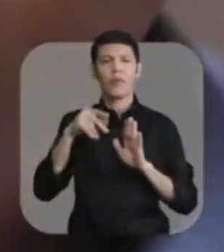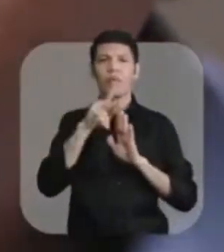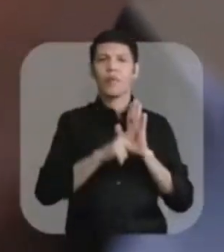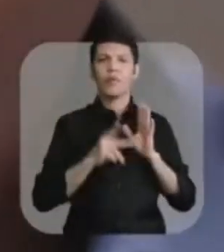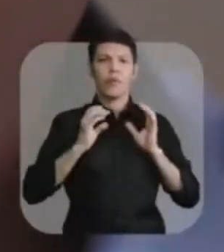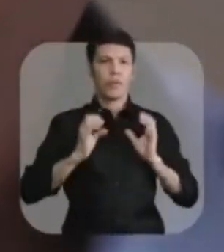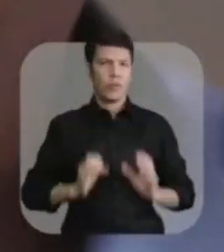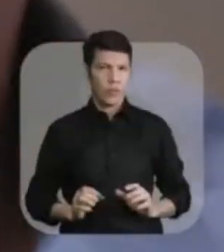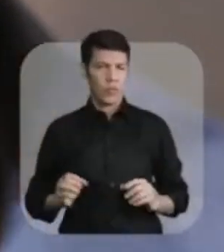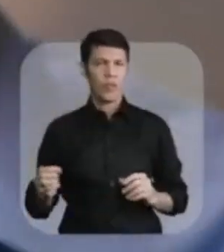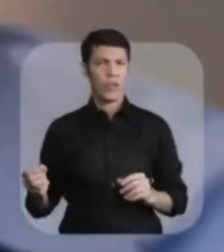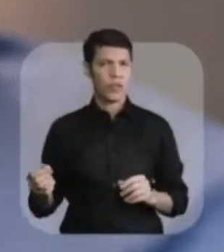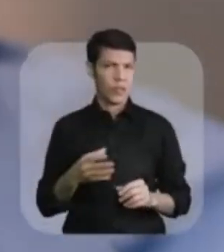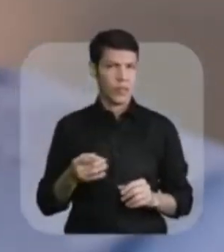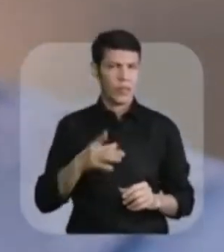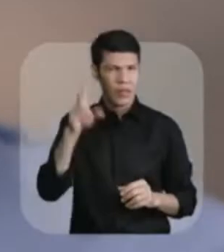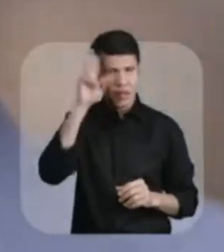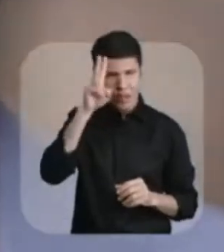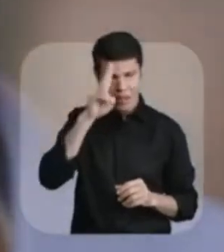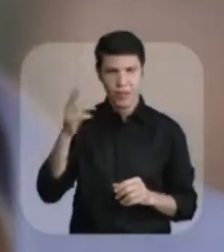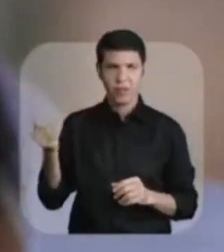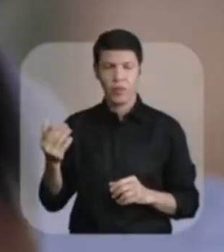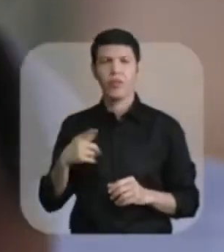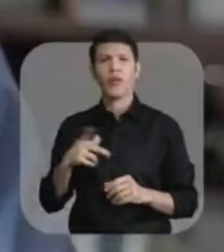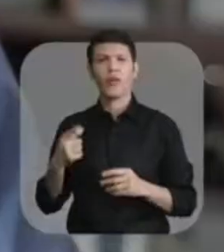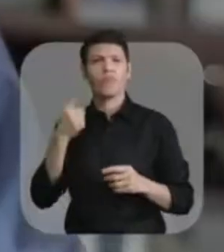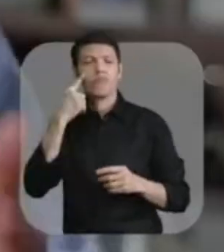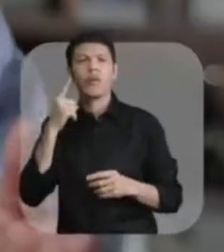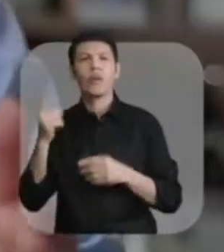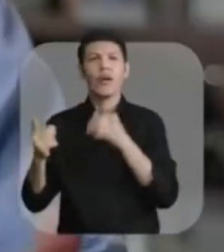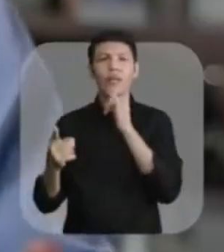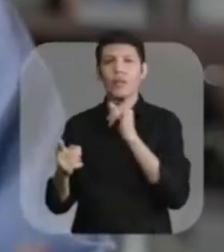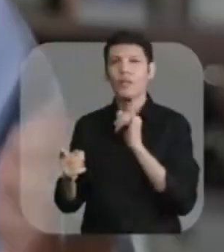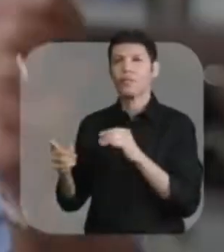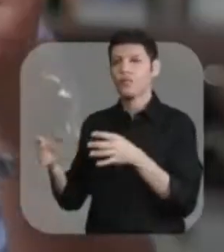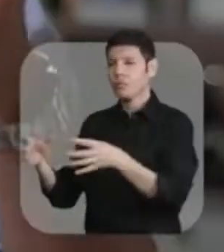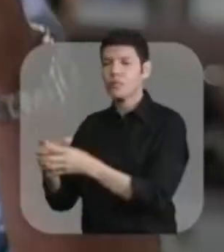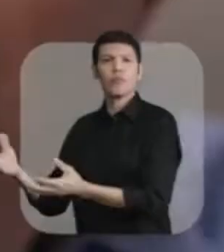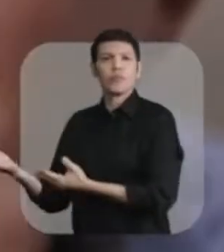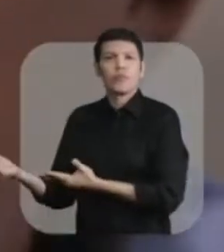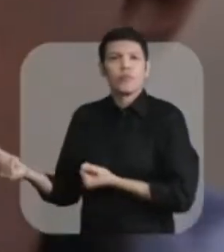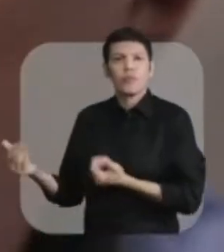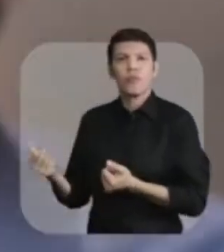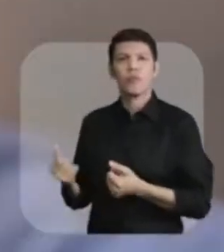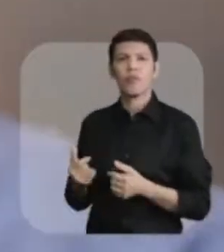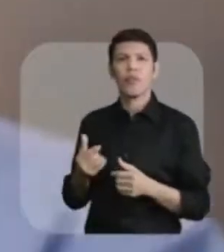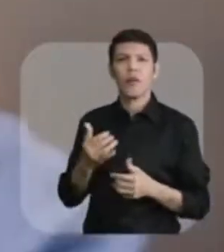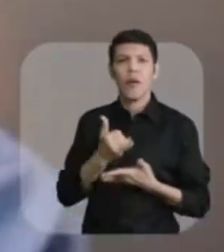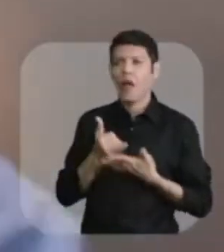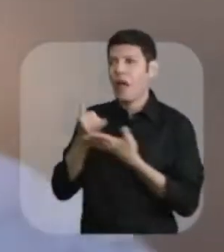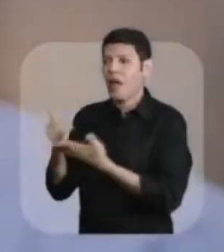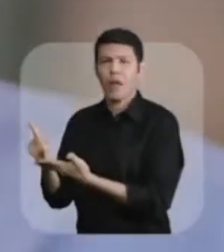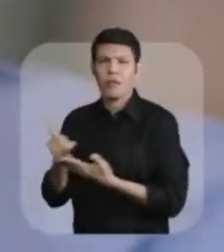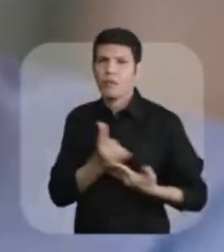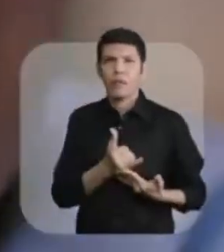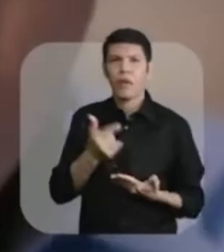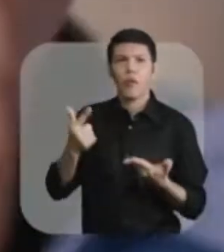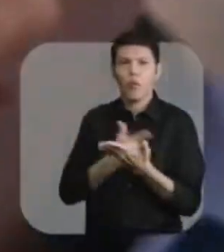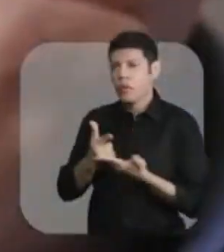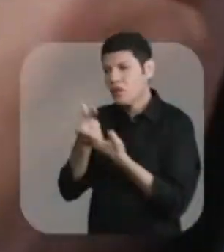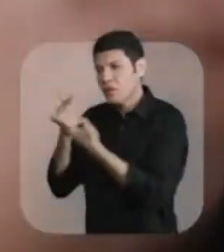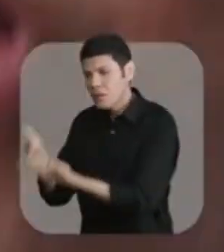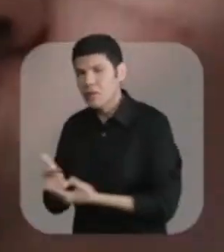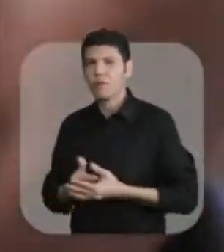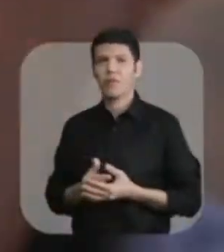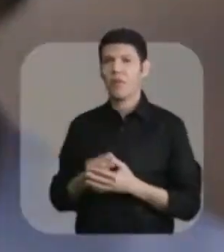a alternativa da disputa do bem contra o mal. Você está dando o livro no lugar da arma. Você está